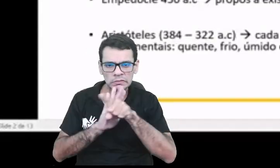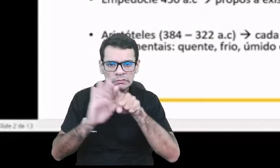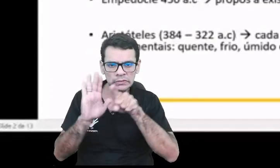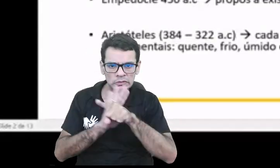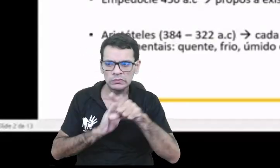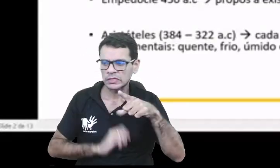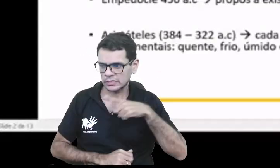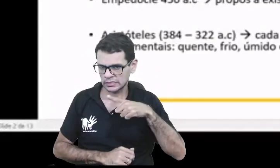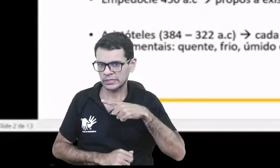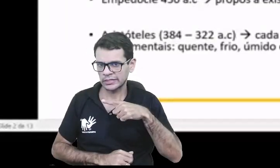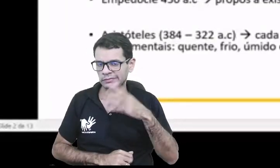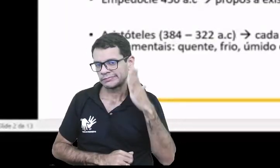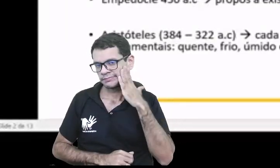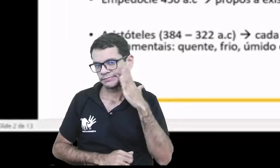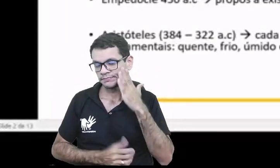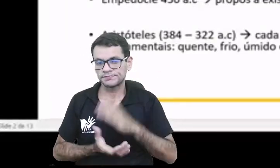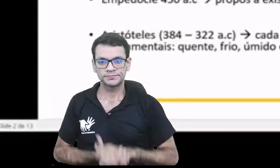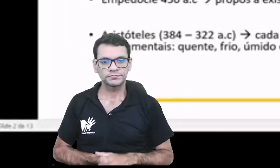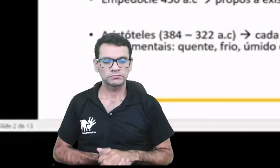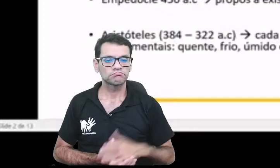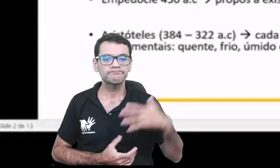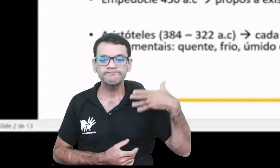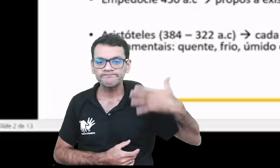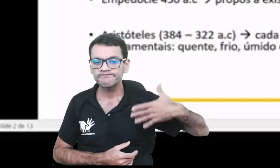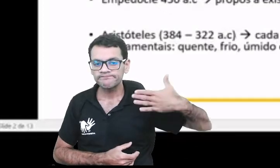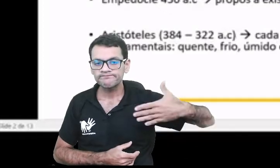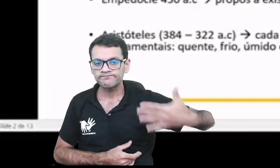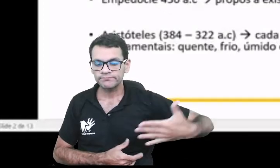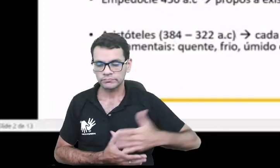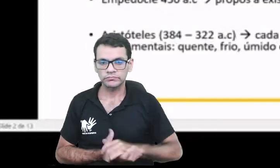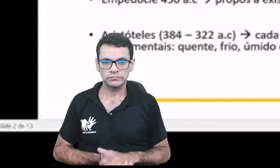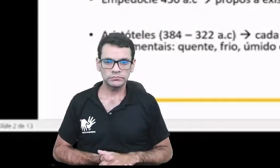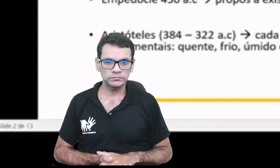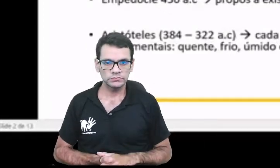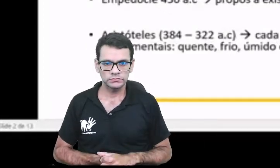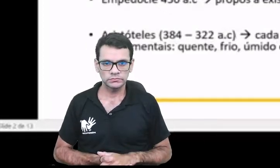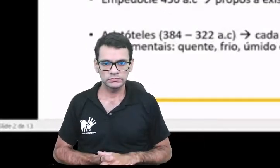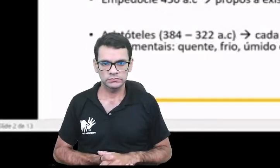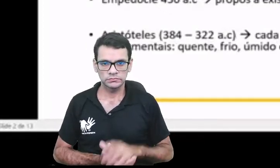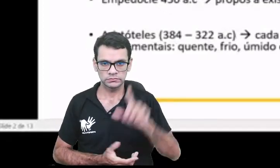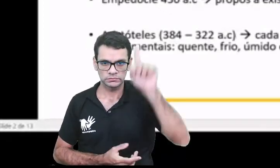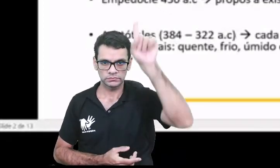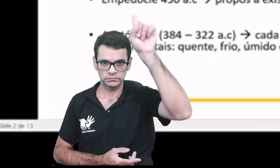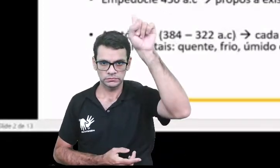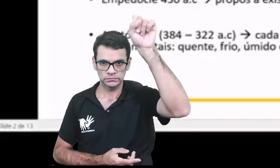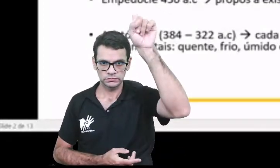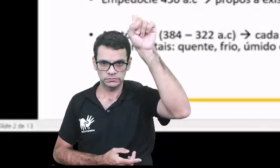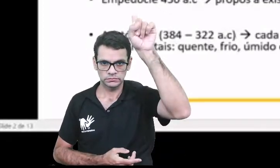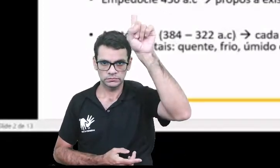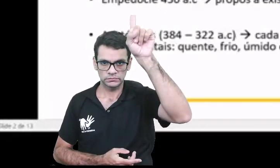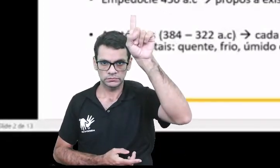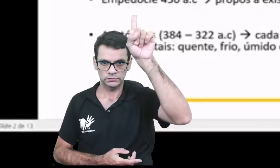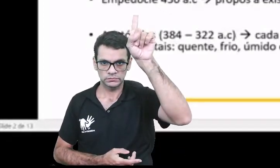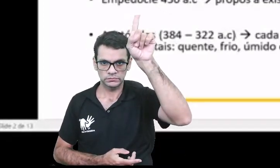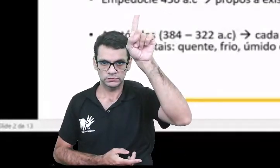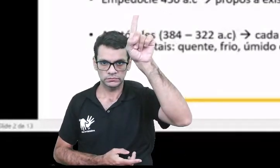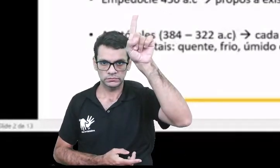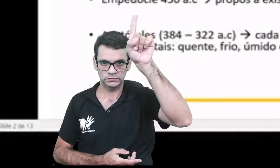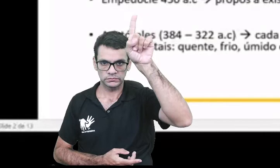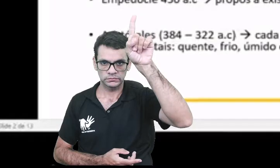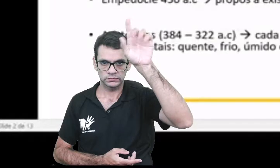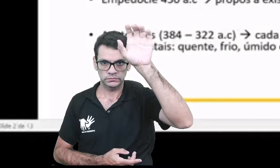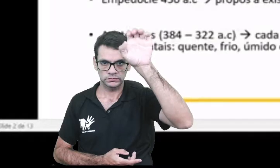gente tem registro, né? E aí, Empédocle, quando tem o L eu dou uma